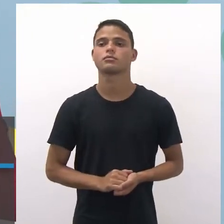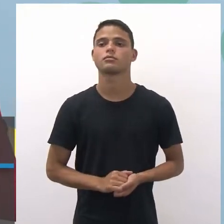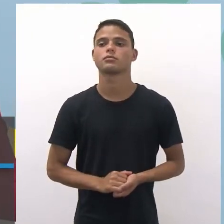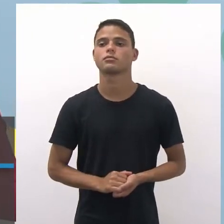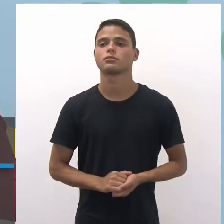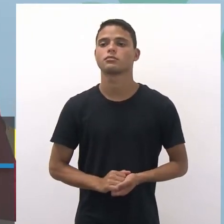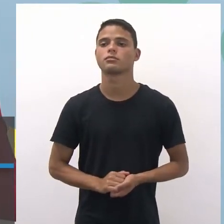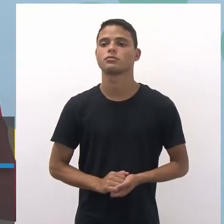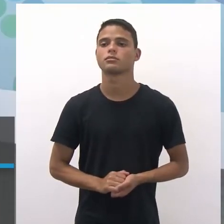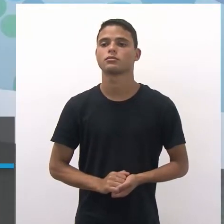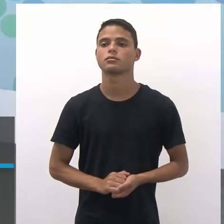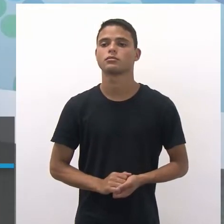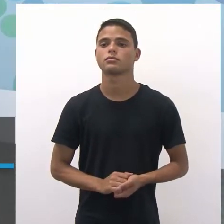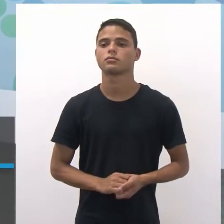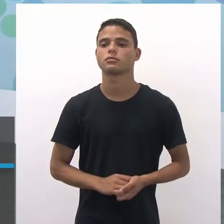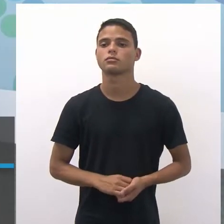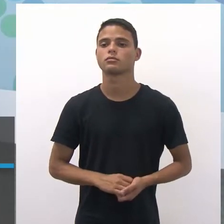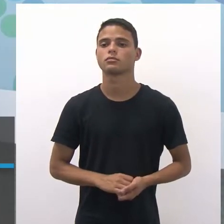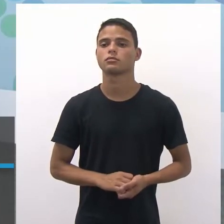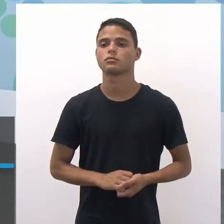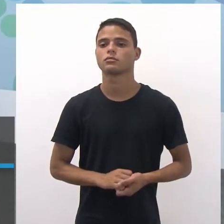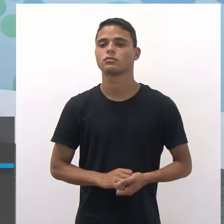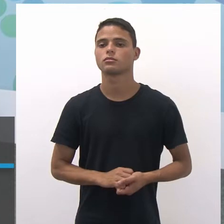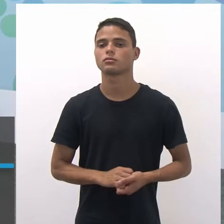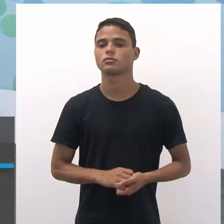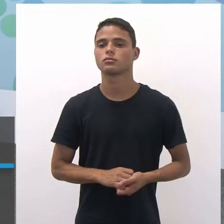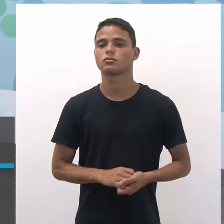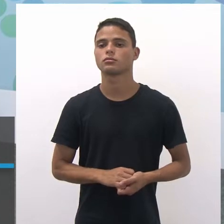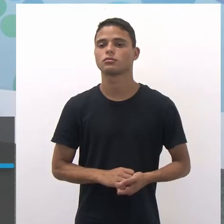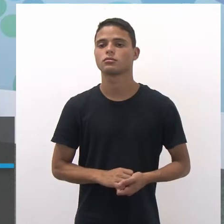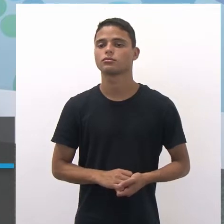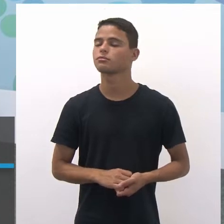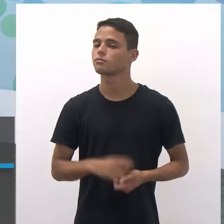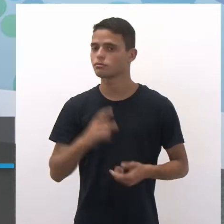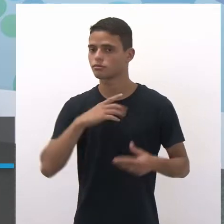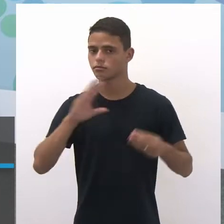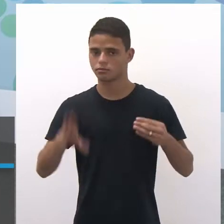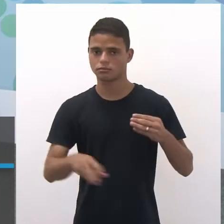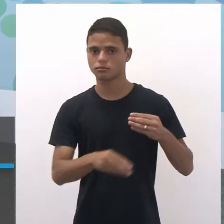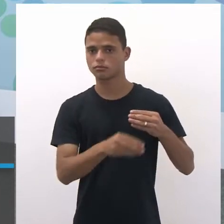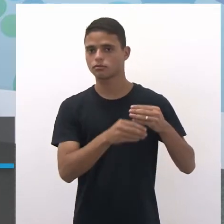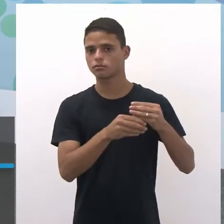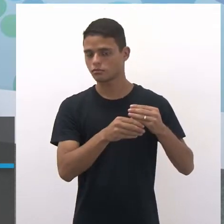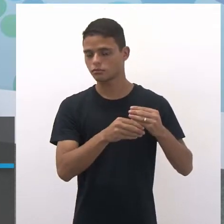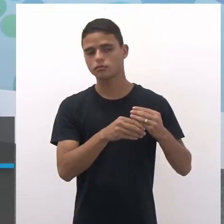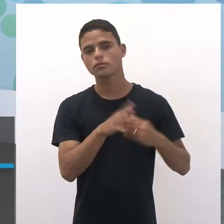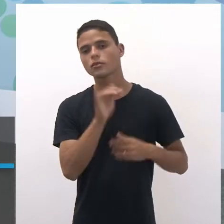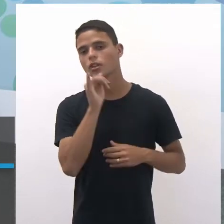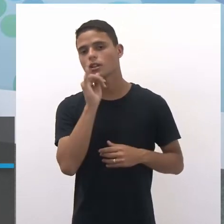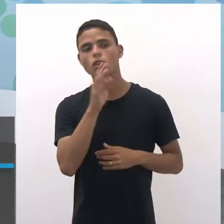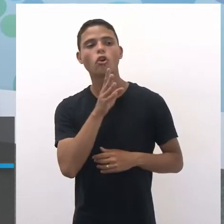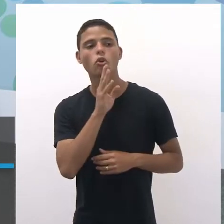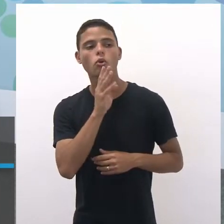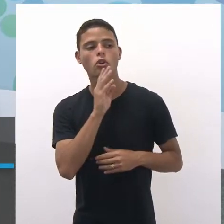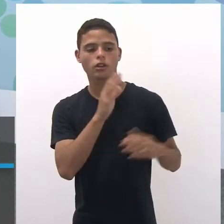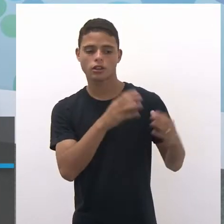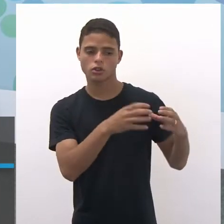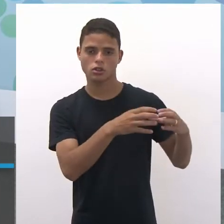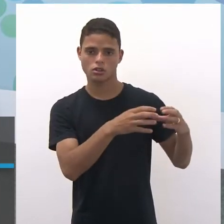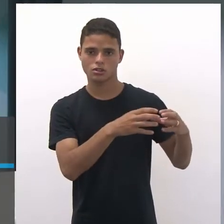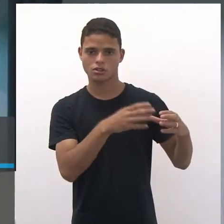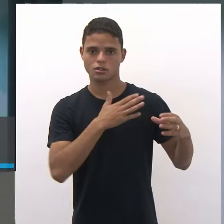aluno nosso. Se você me permite, tem um aspecto que você falou da gente conhecer a turma. Eu